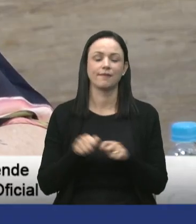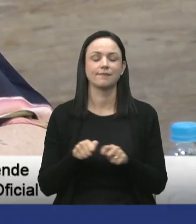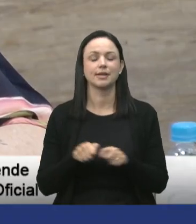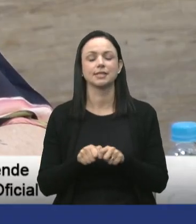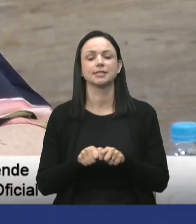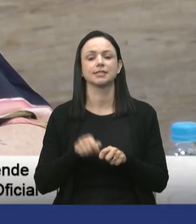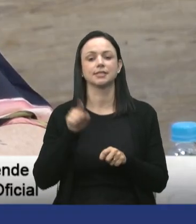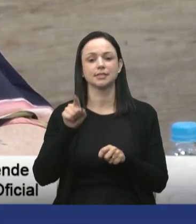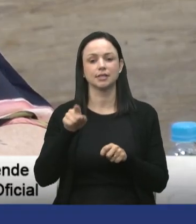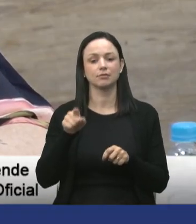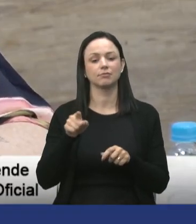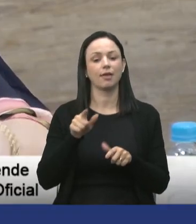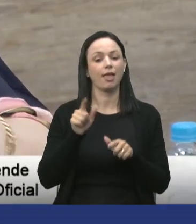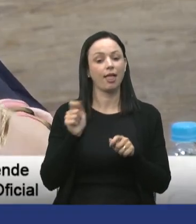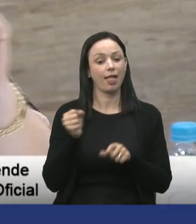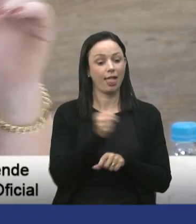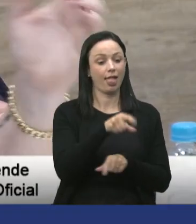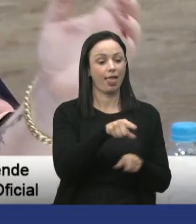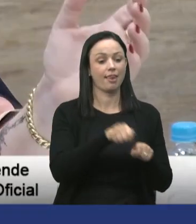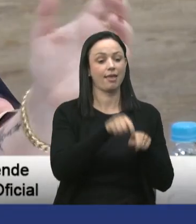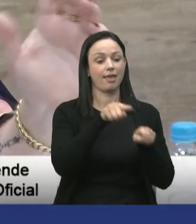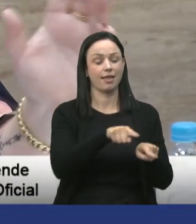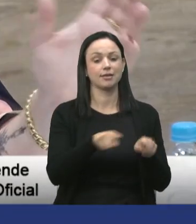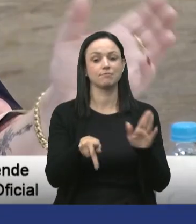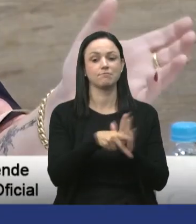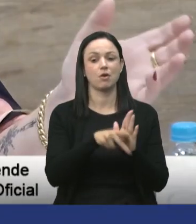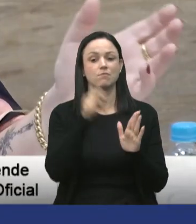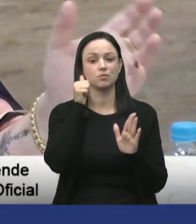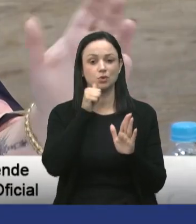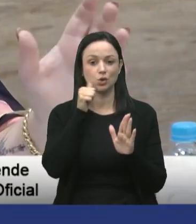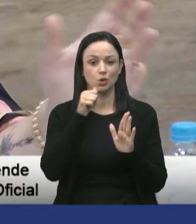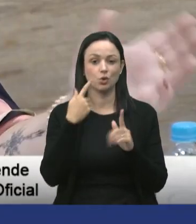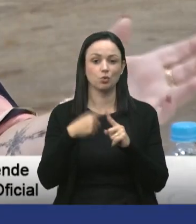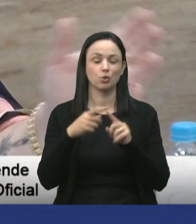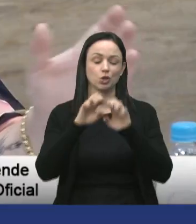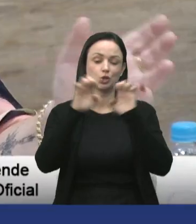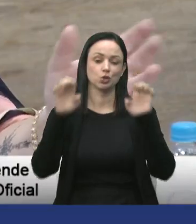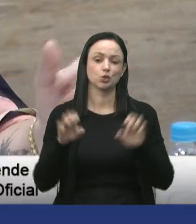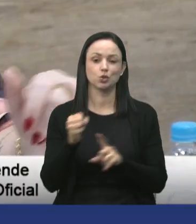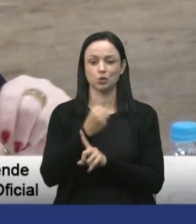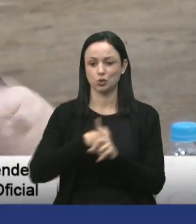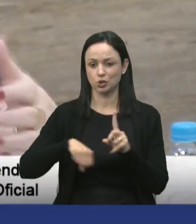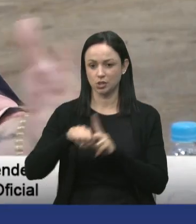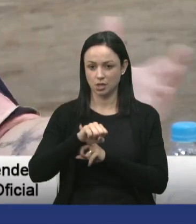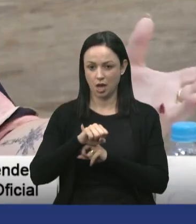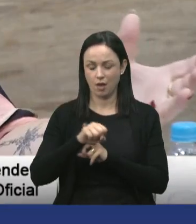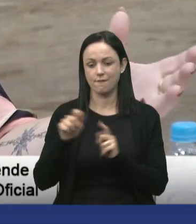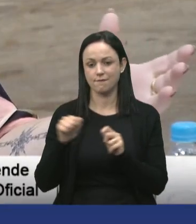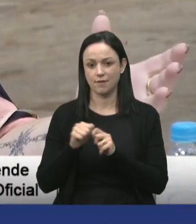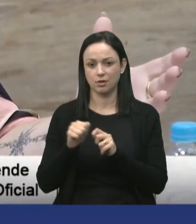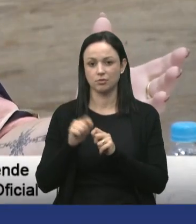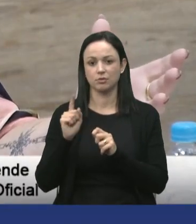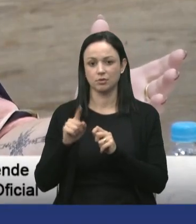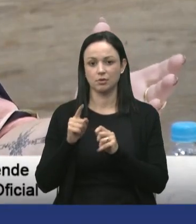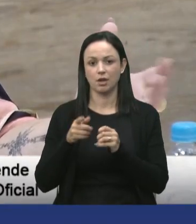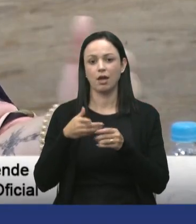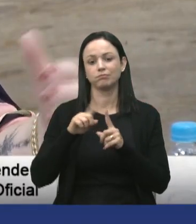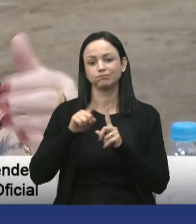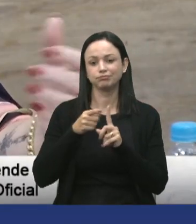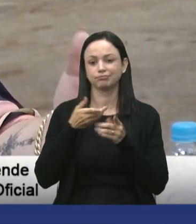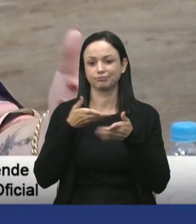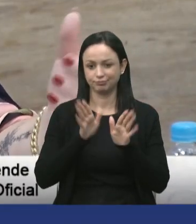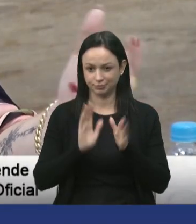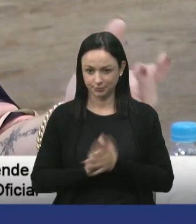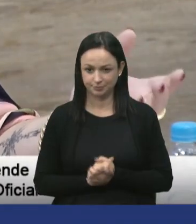parte daquela função que a estrutura social hoje colocou, que é a da reprodução. Então, a